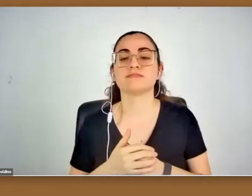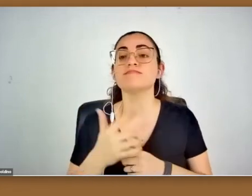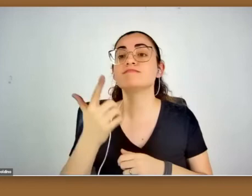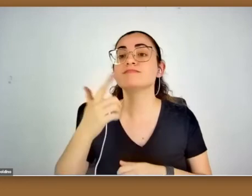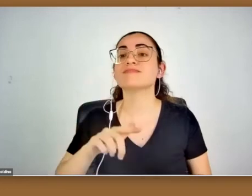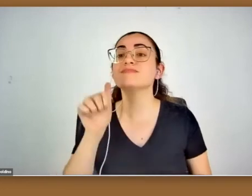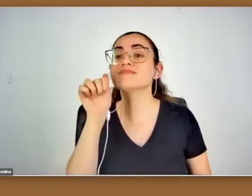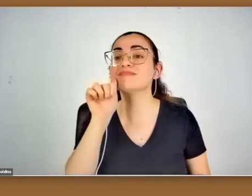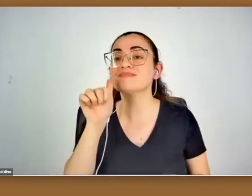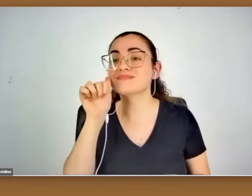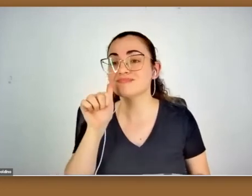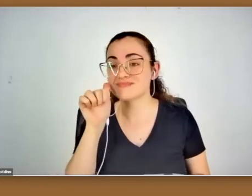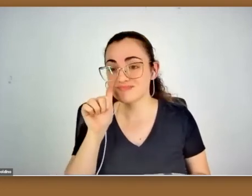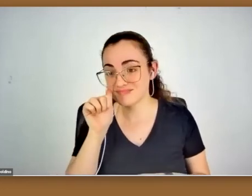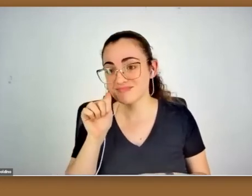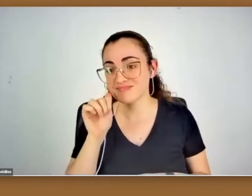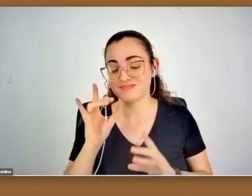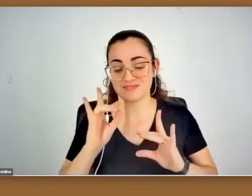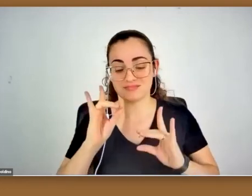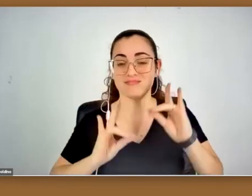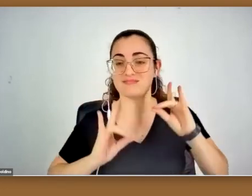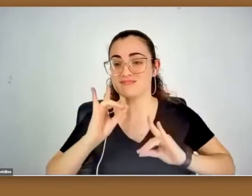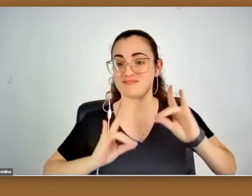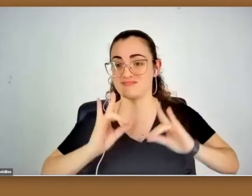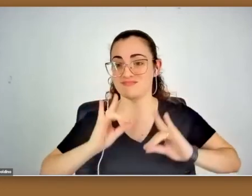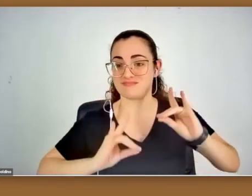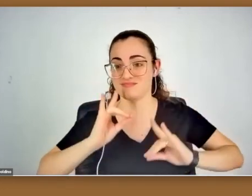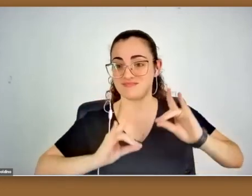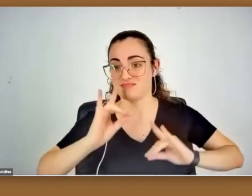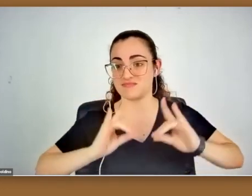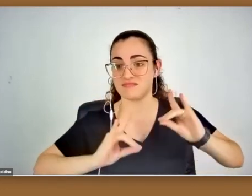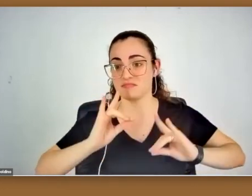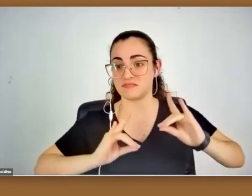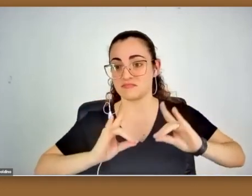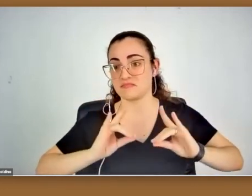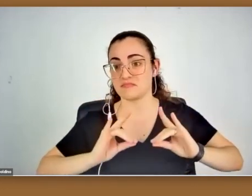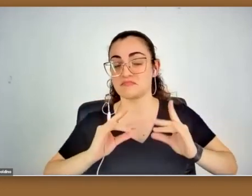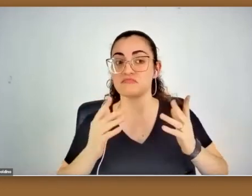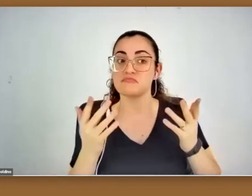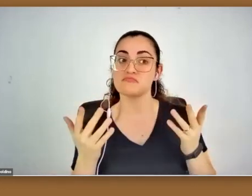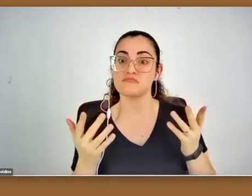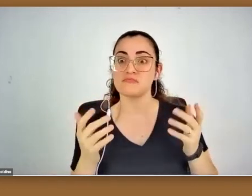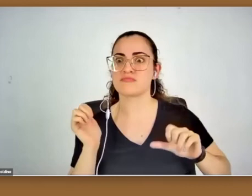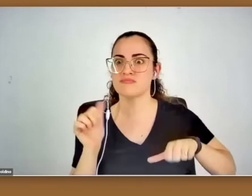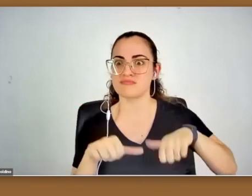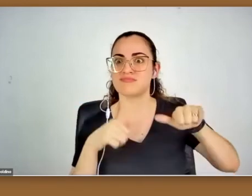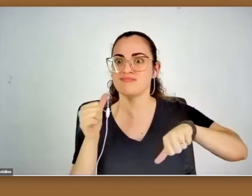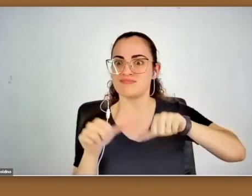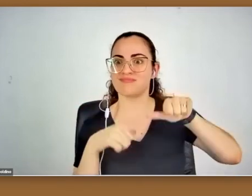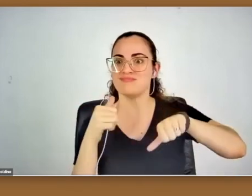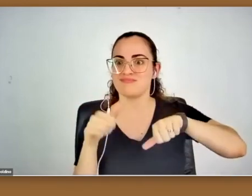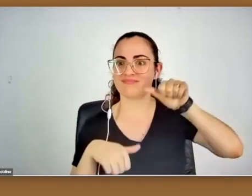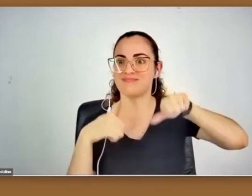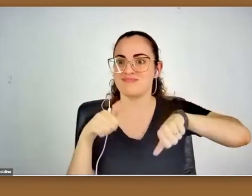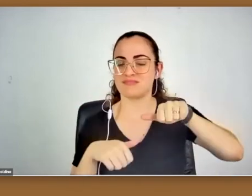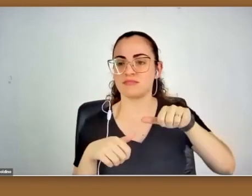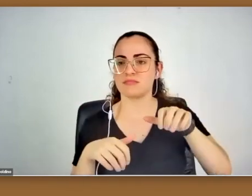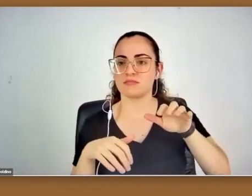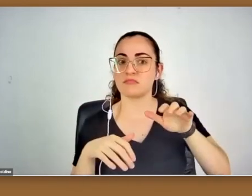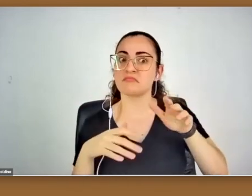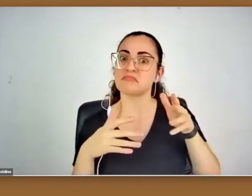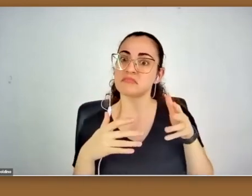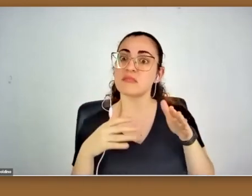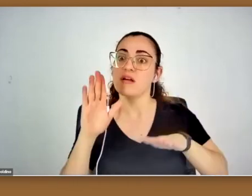os hormônios que eu produzo, eles acabam protegendo ou me tornando mais vulnerável para ter a manifestação de determinada doença.